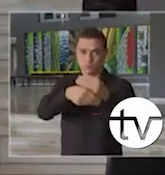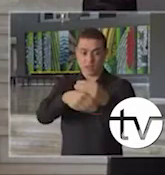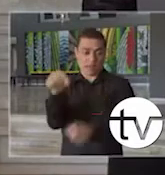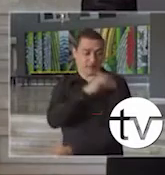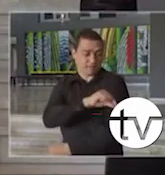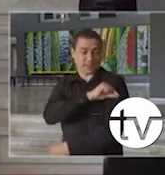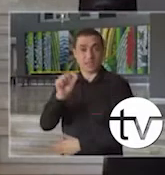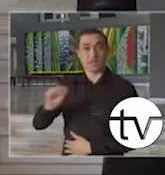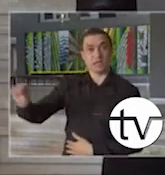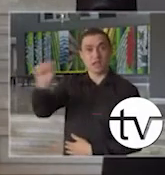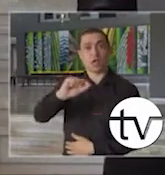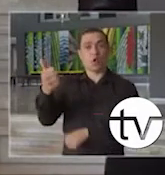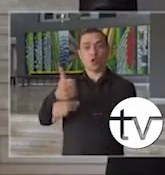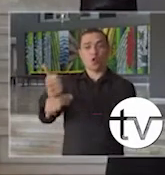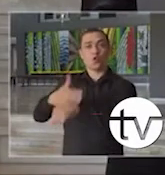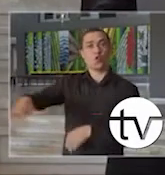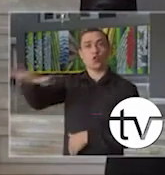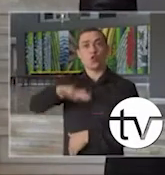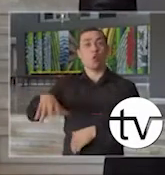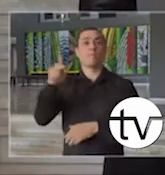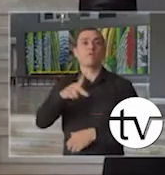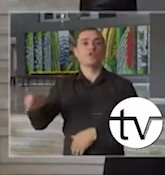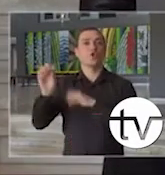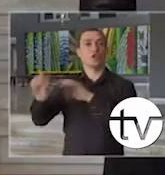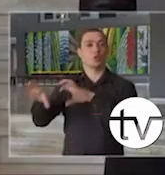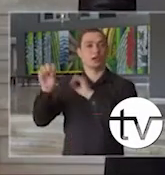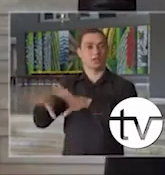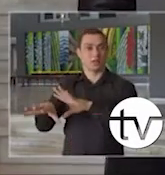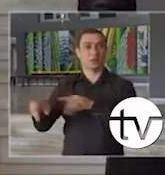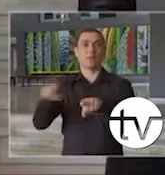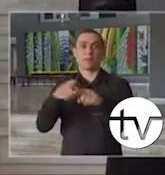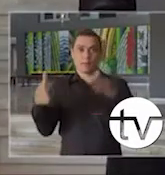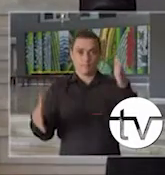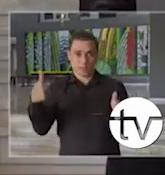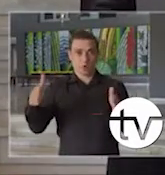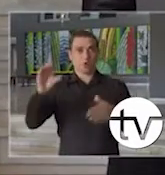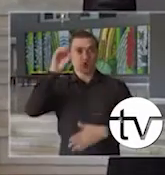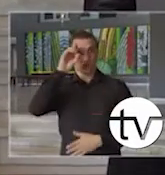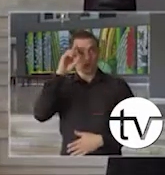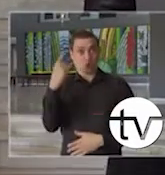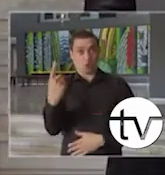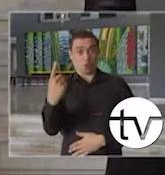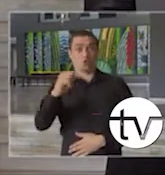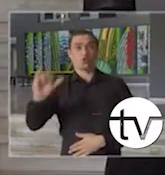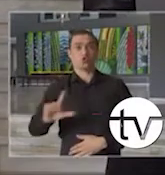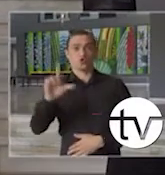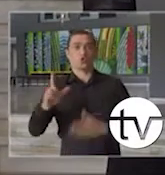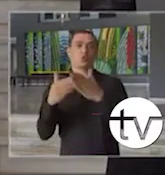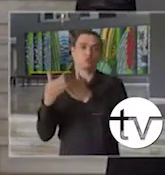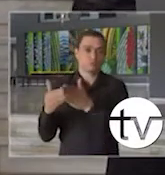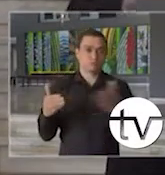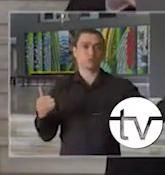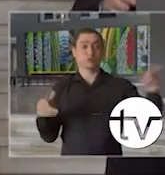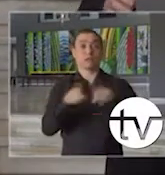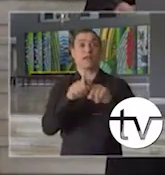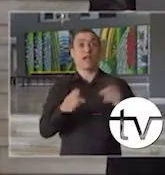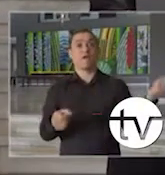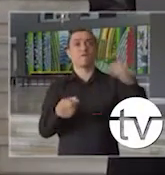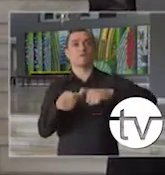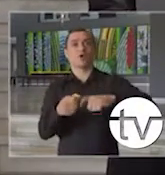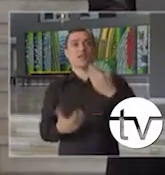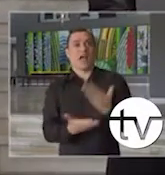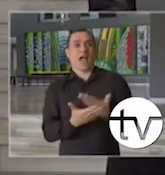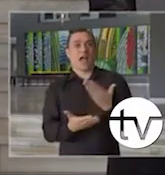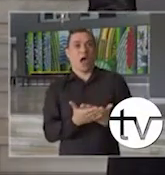dos profissionais de educação neste período a partir de 1º de julho para retomar as aulas no